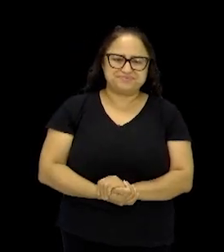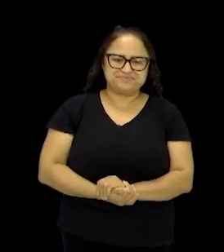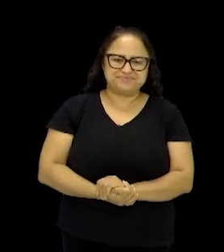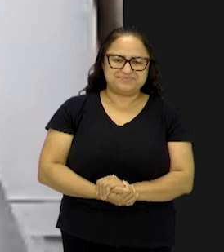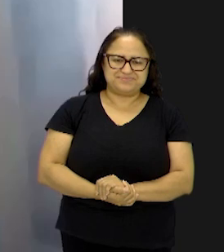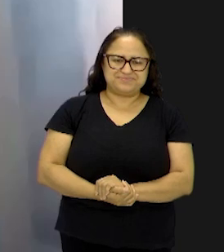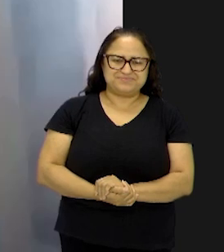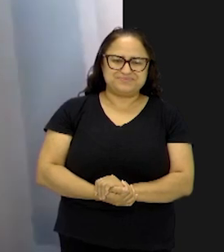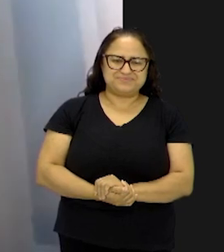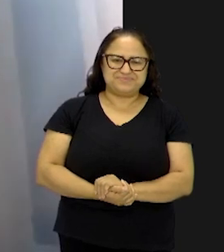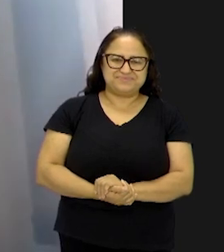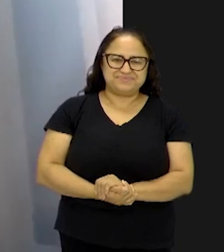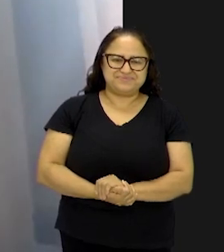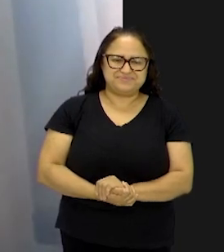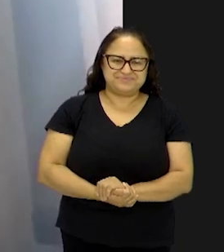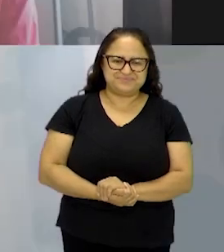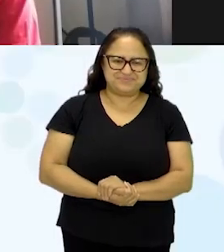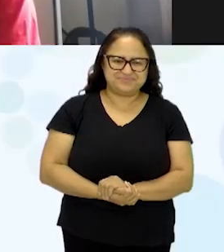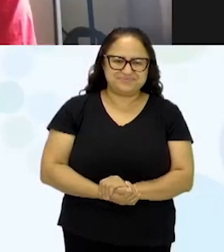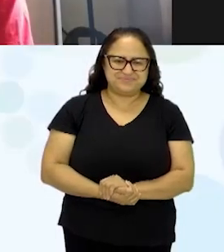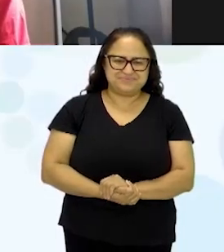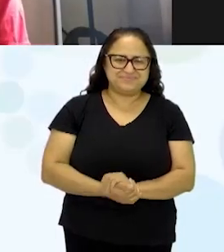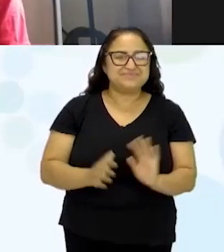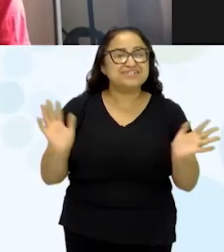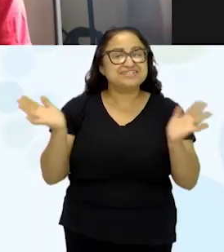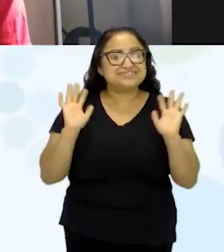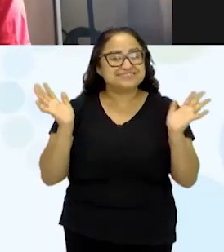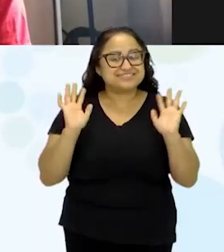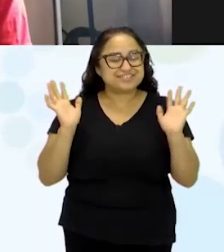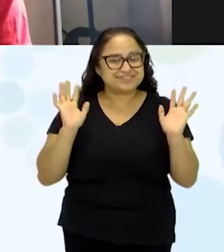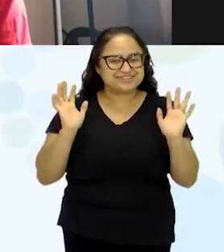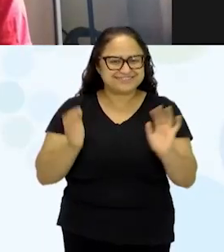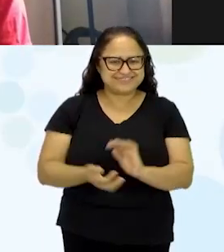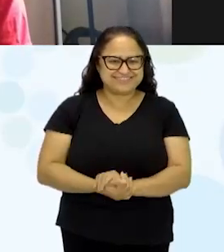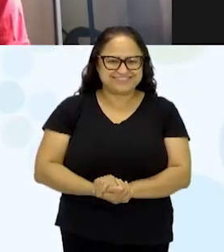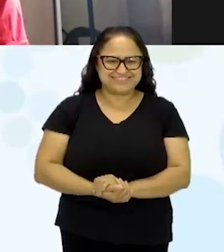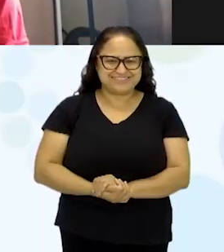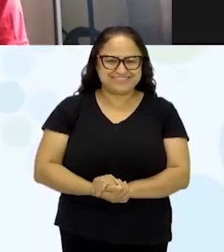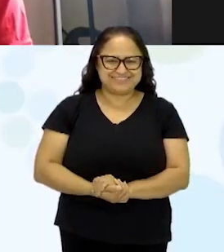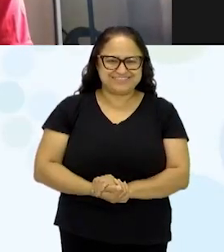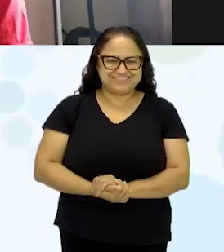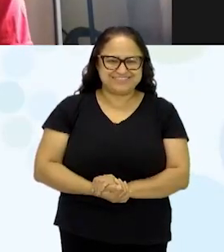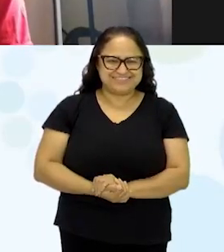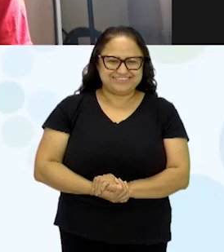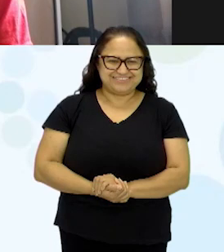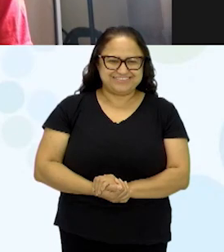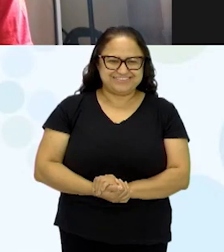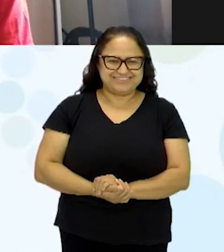Tchau. Tchau, pessoal. Tchau.